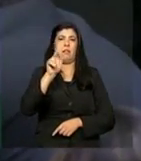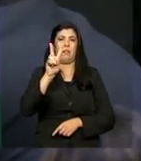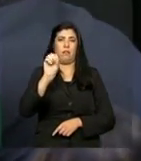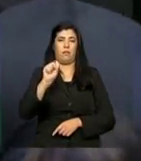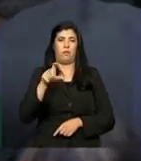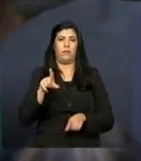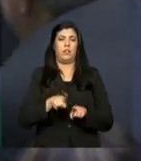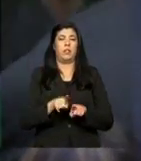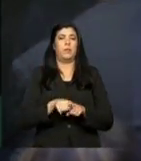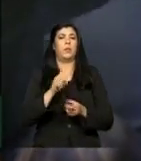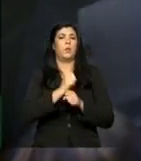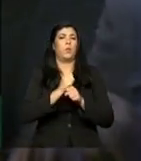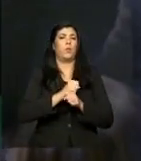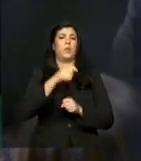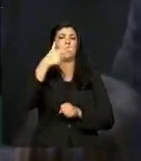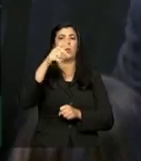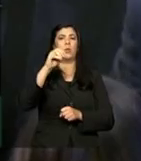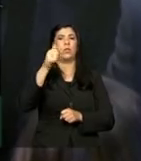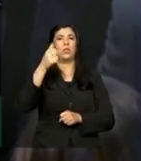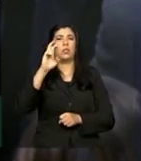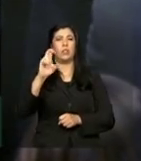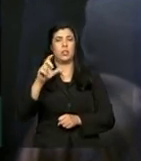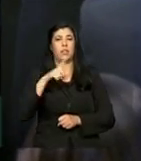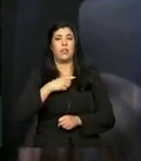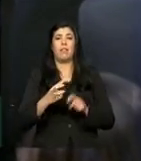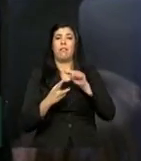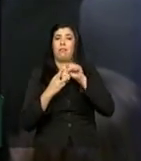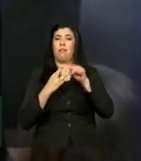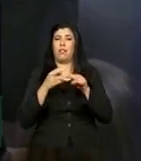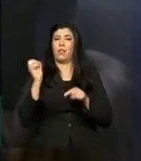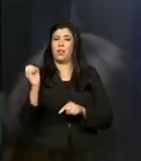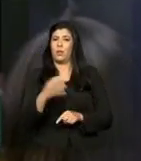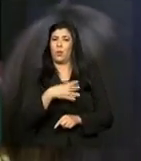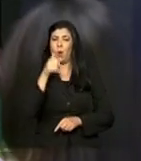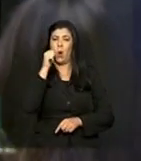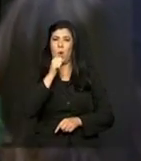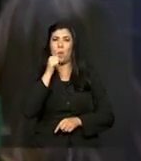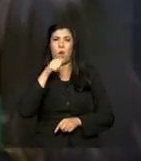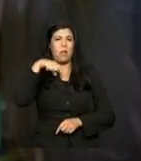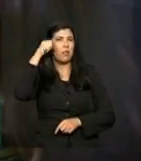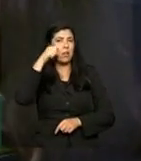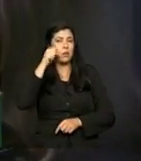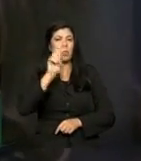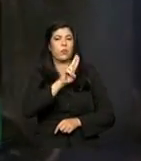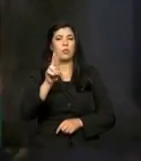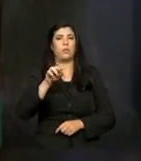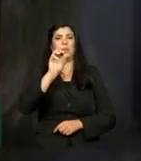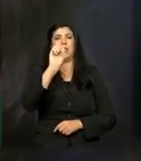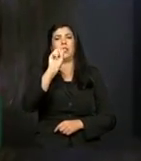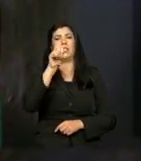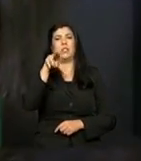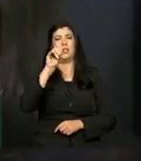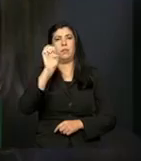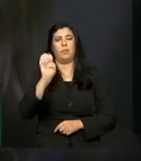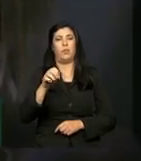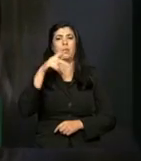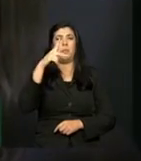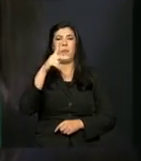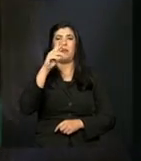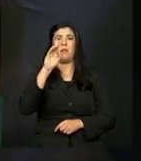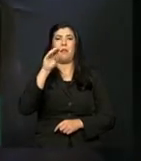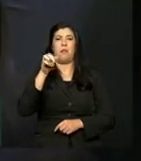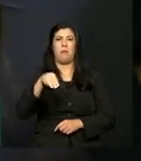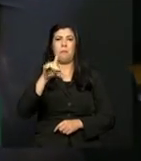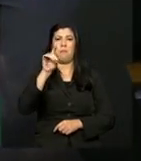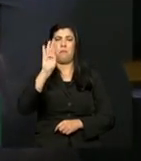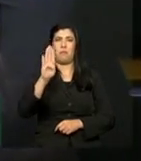A partir de 2015, 3 novas parlamentares chegam ao Senado. Simone Tebet, do PMDB do Mato Grosso